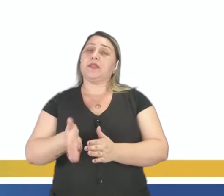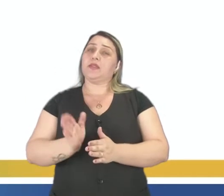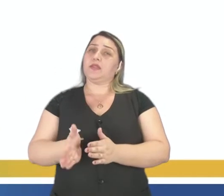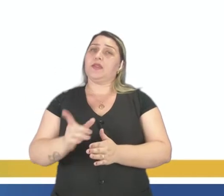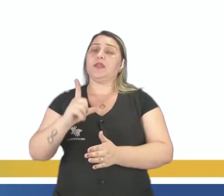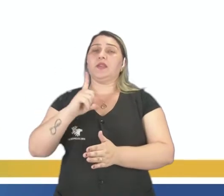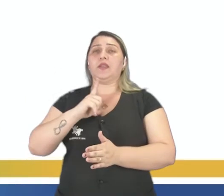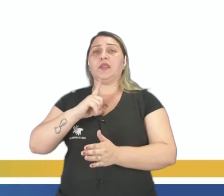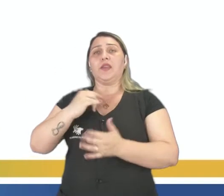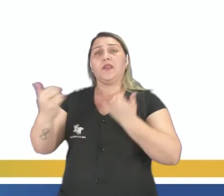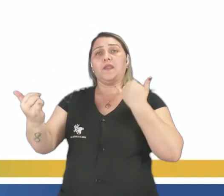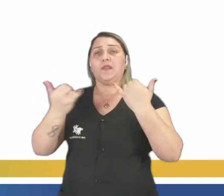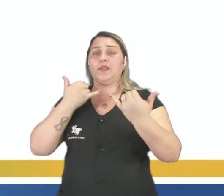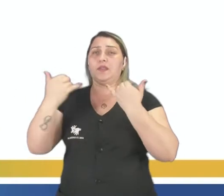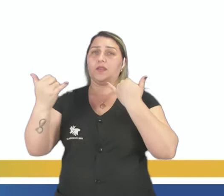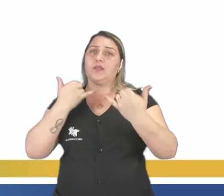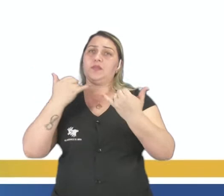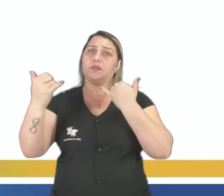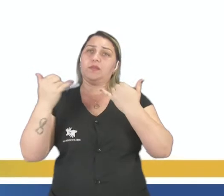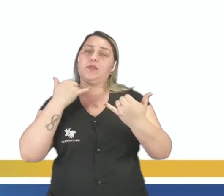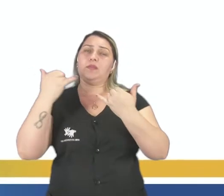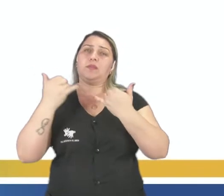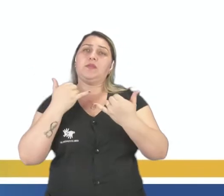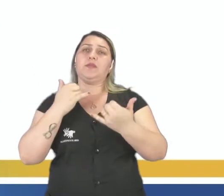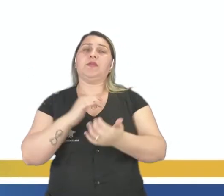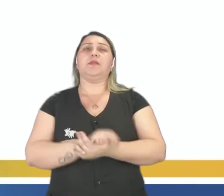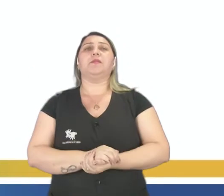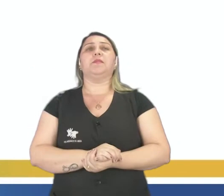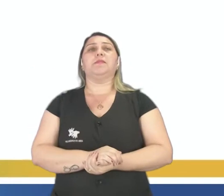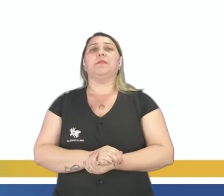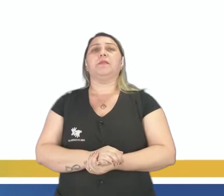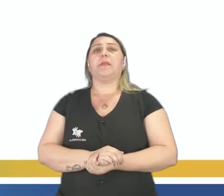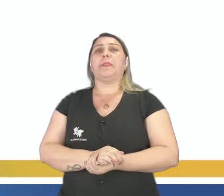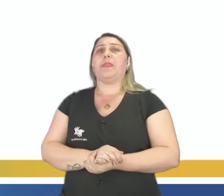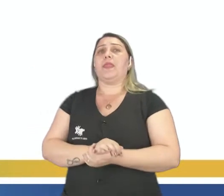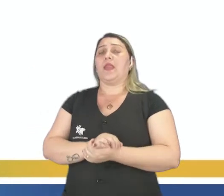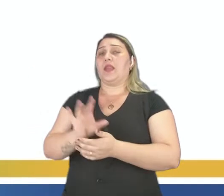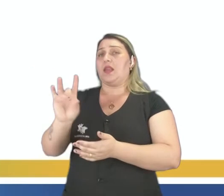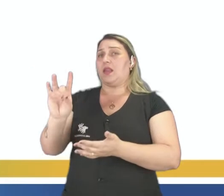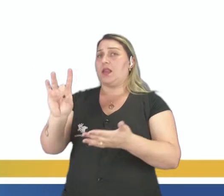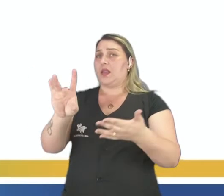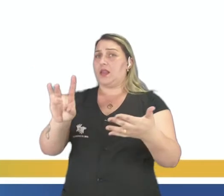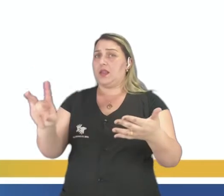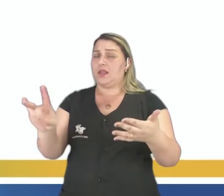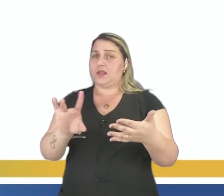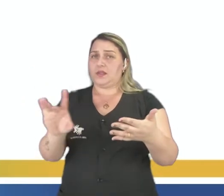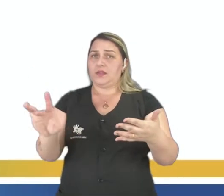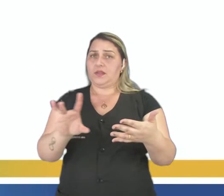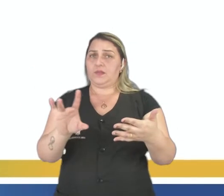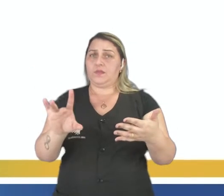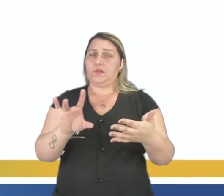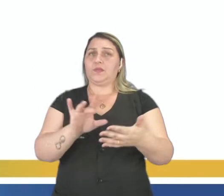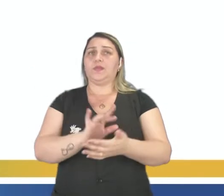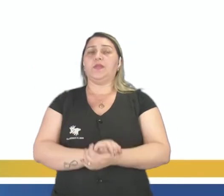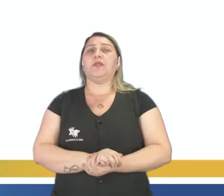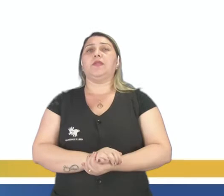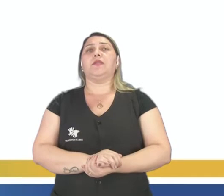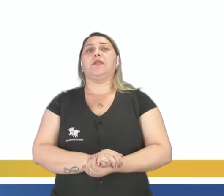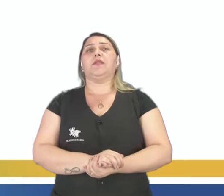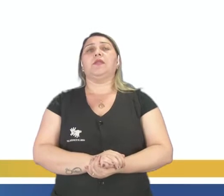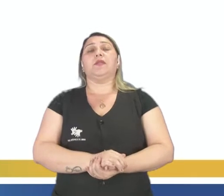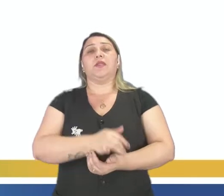tem informação e agrega argumentos contrários. Para cada um desses tipos